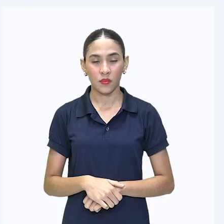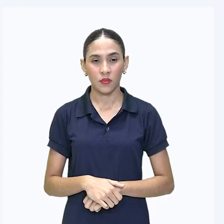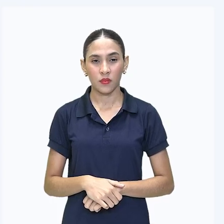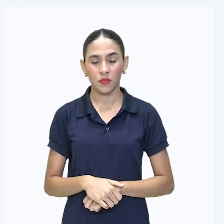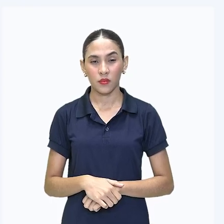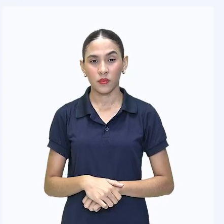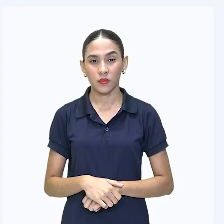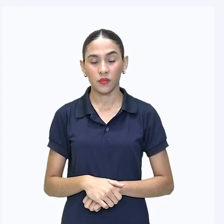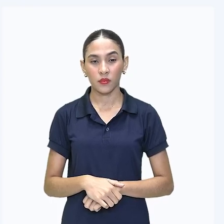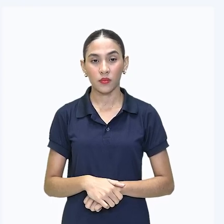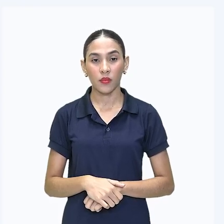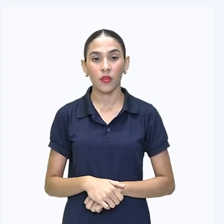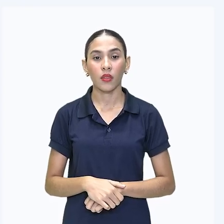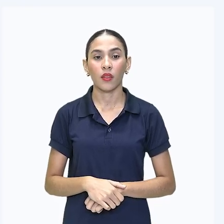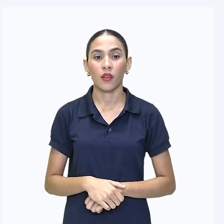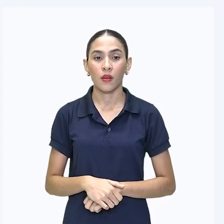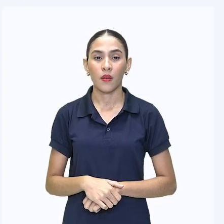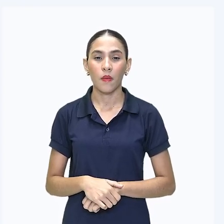E, nesse caso,